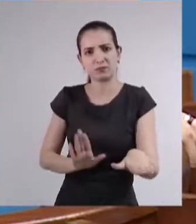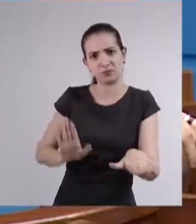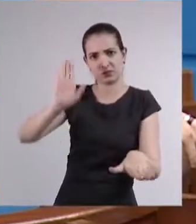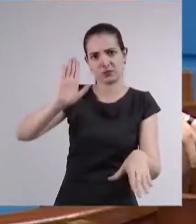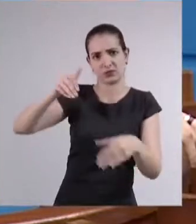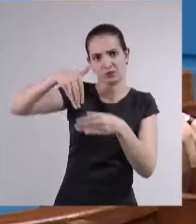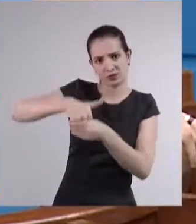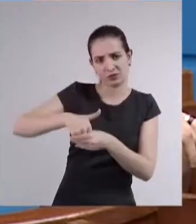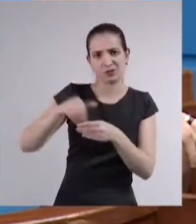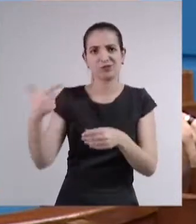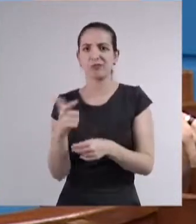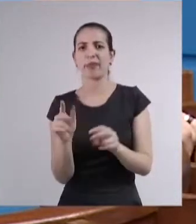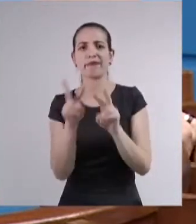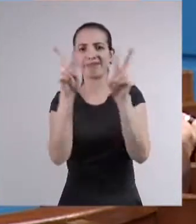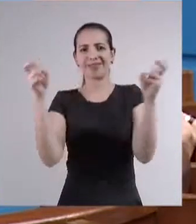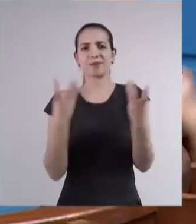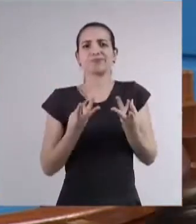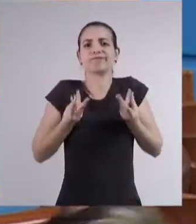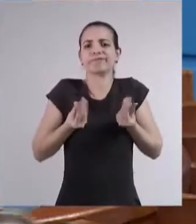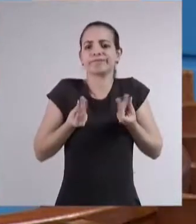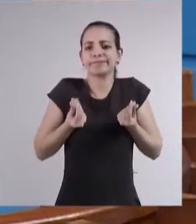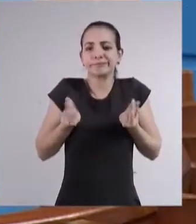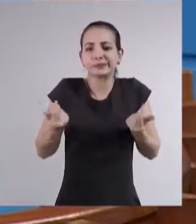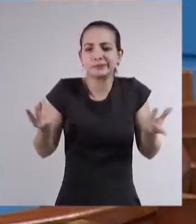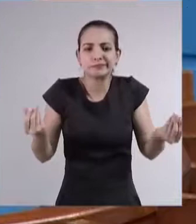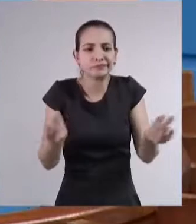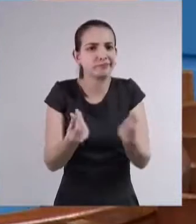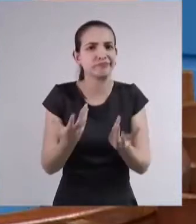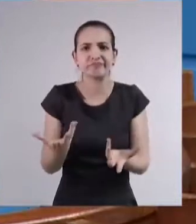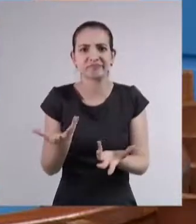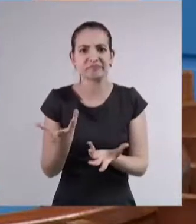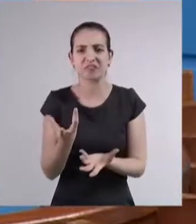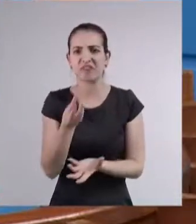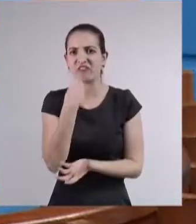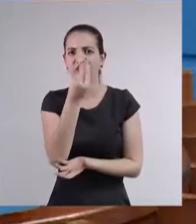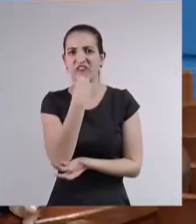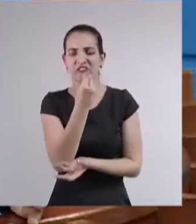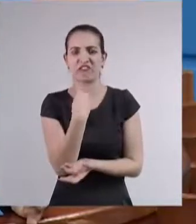essa. O candidato